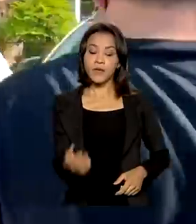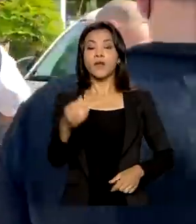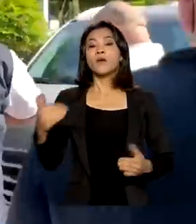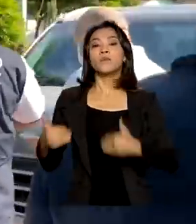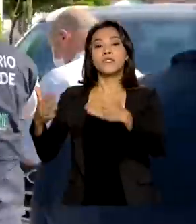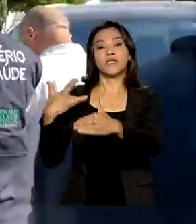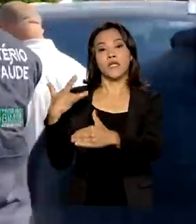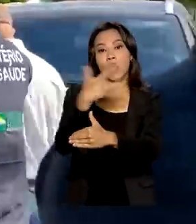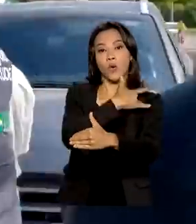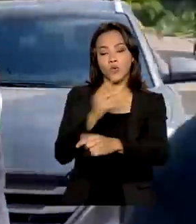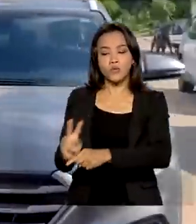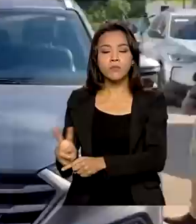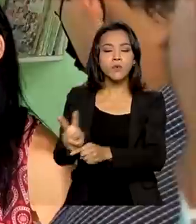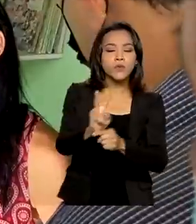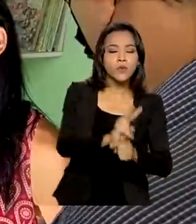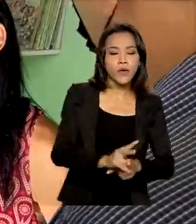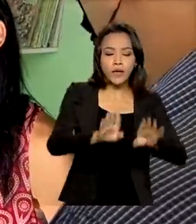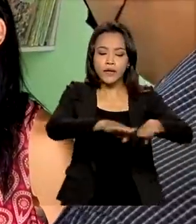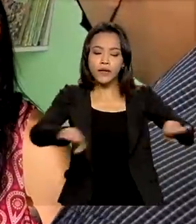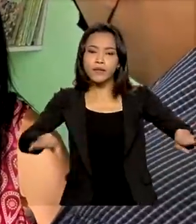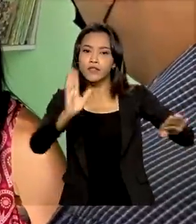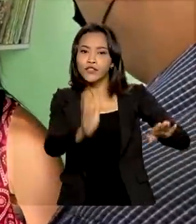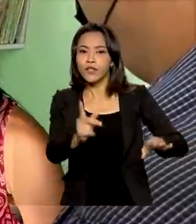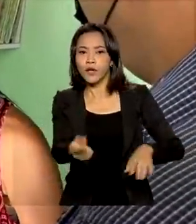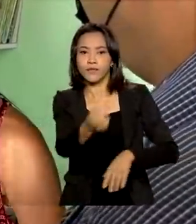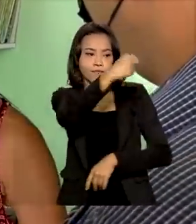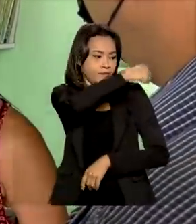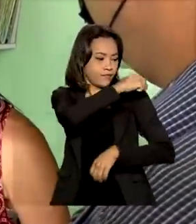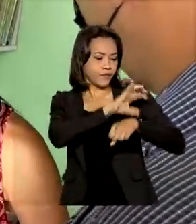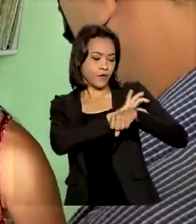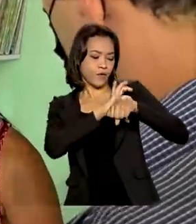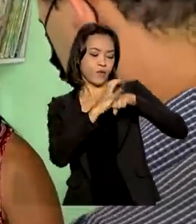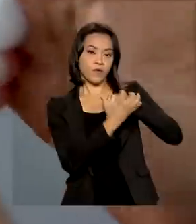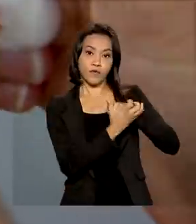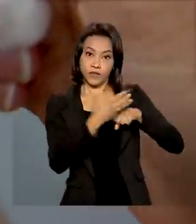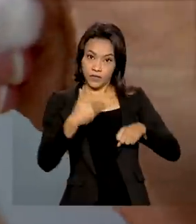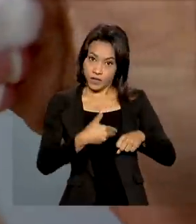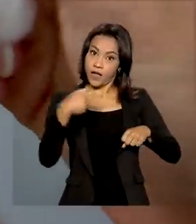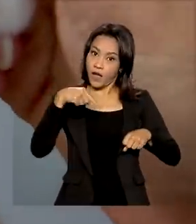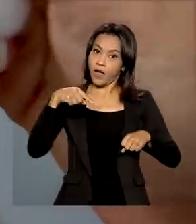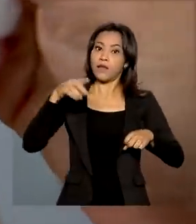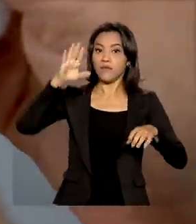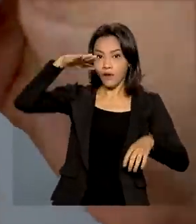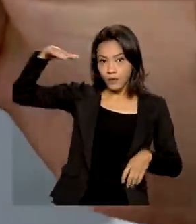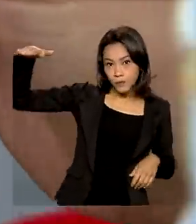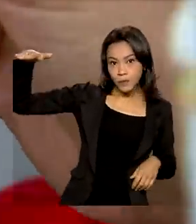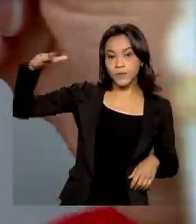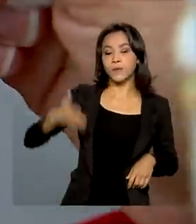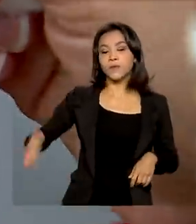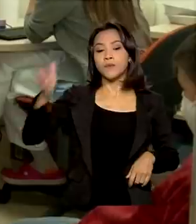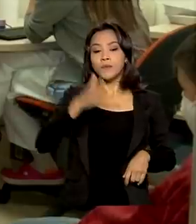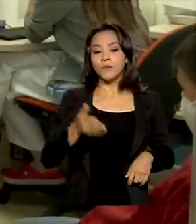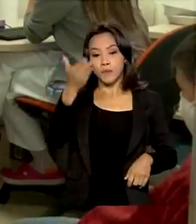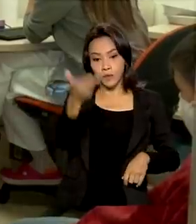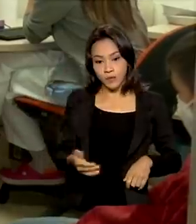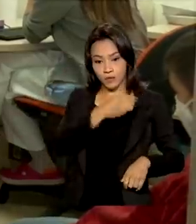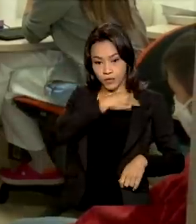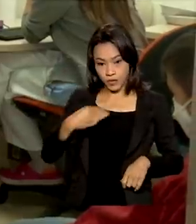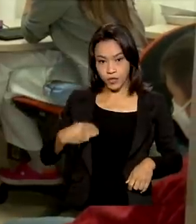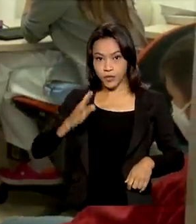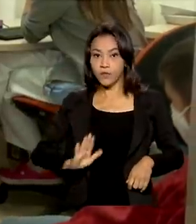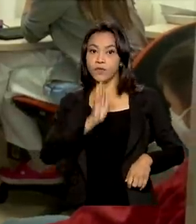crianças que receberam vacinas contra covid-19 destinadas a adultos Ministro Marcelo Queiroga